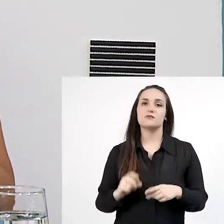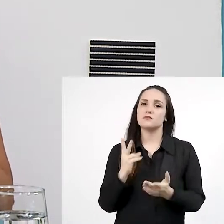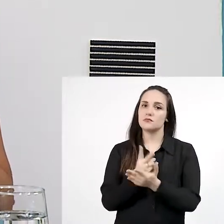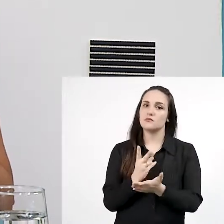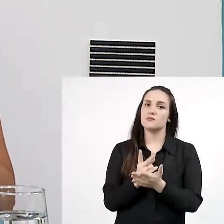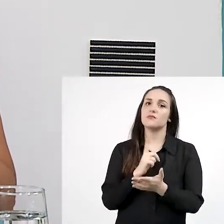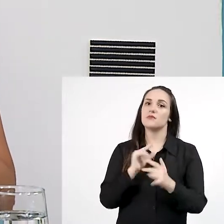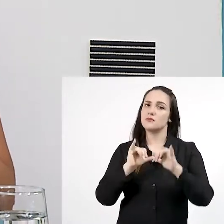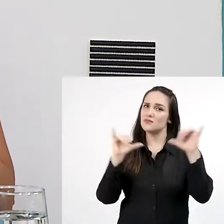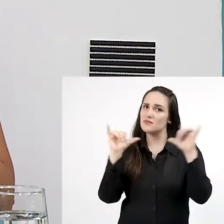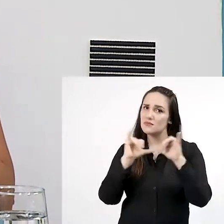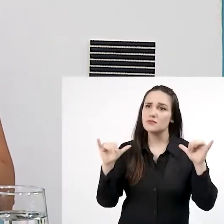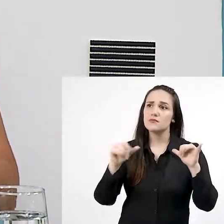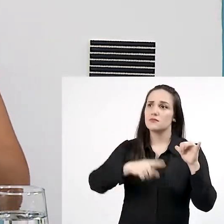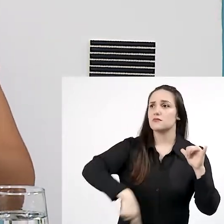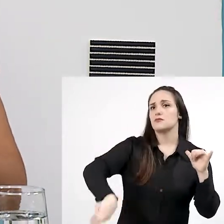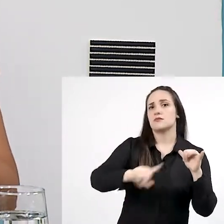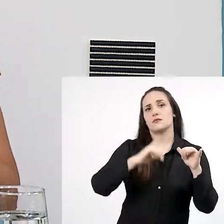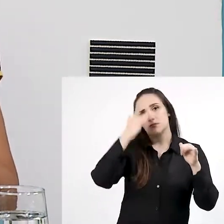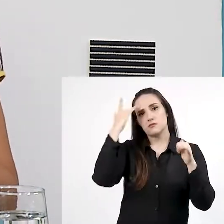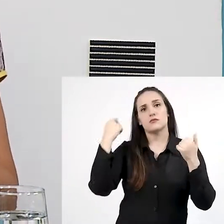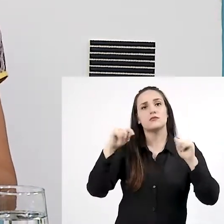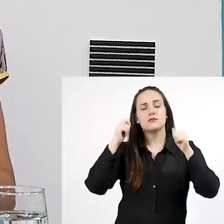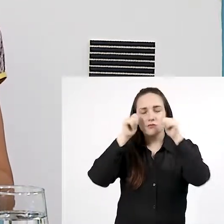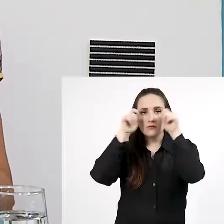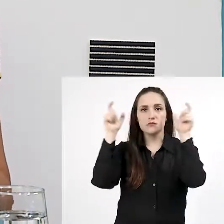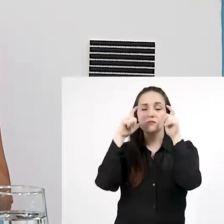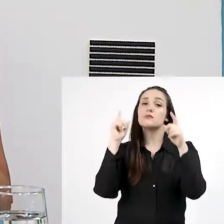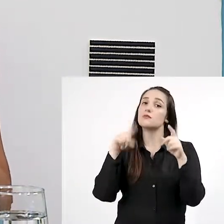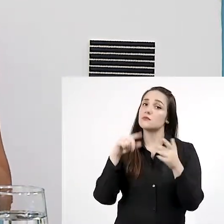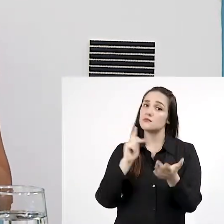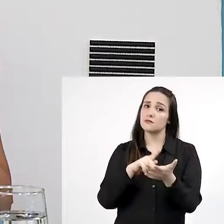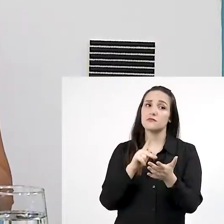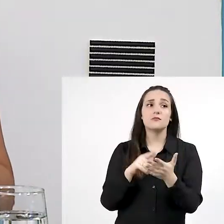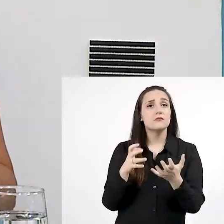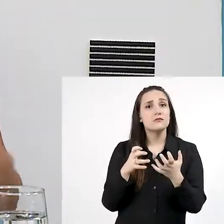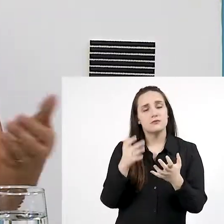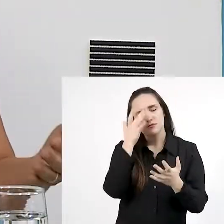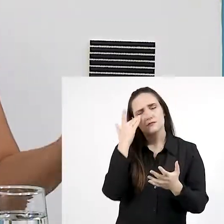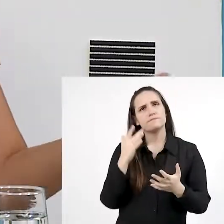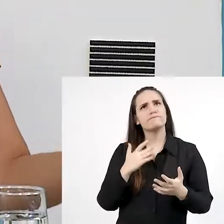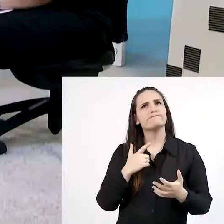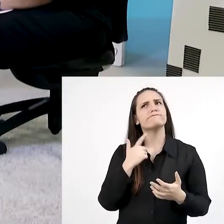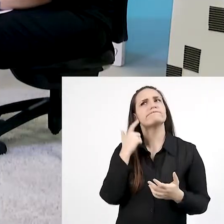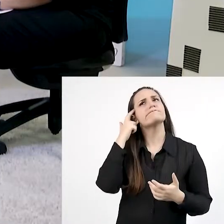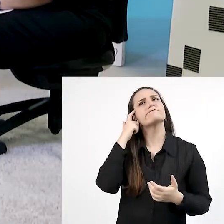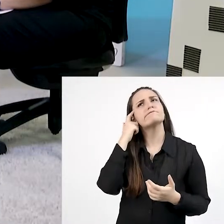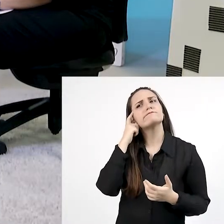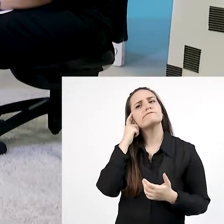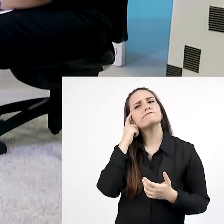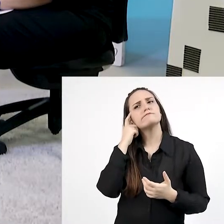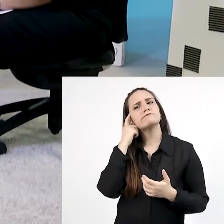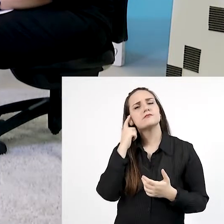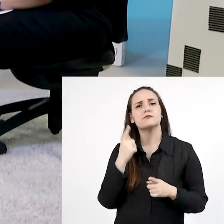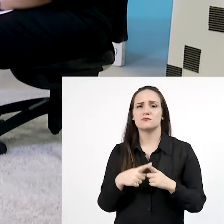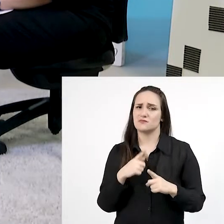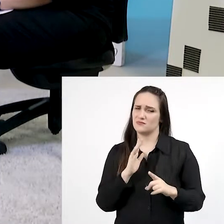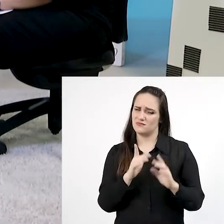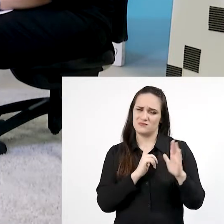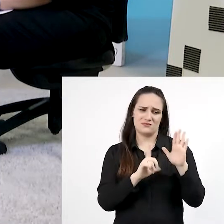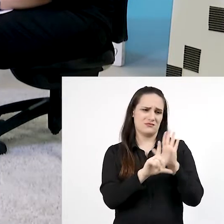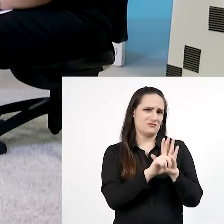para esse envolvimento, né, é um chamamento para o envolvimento, porque leis nós temos. Né? Nós temos